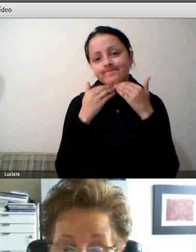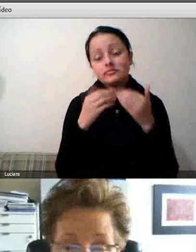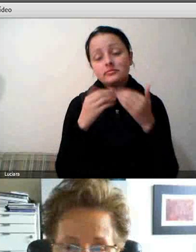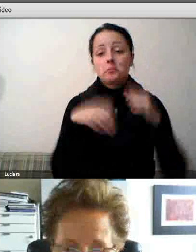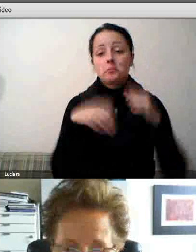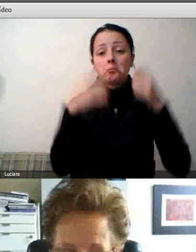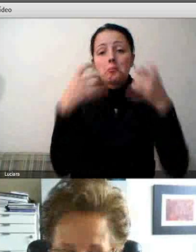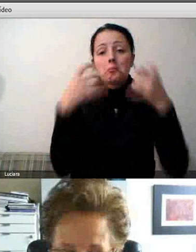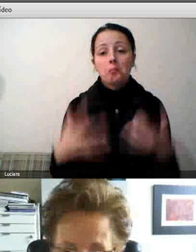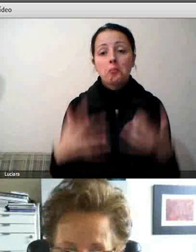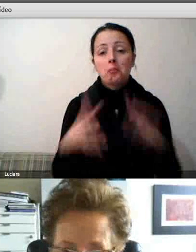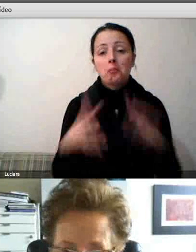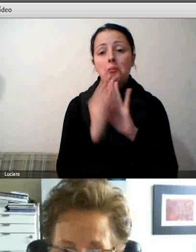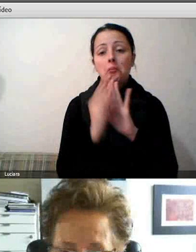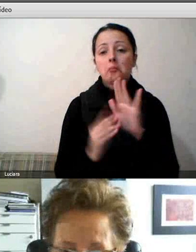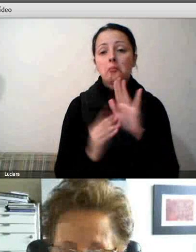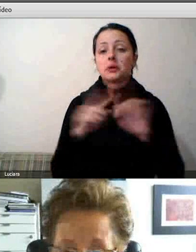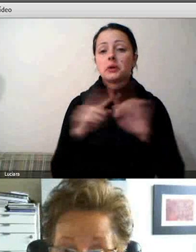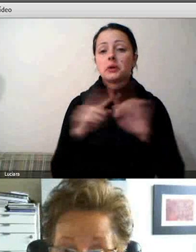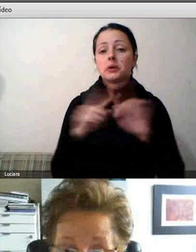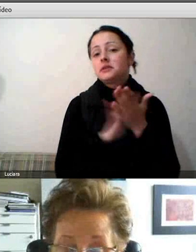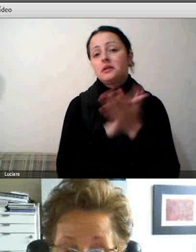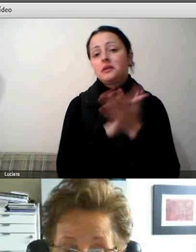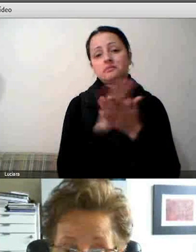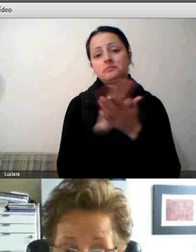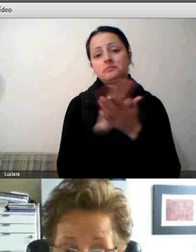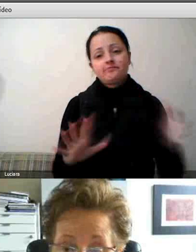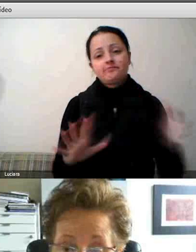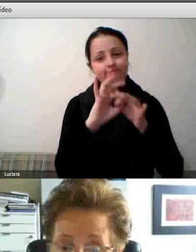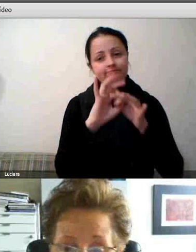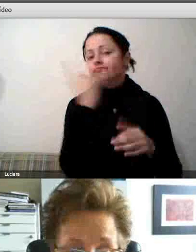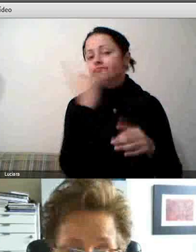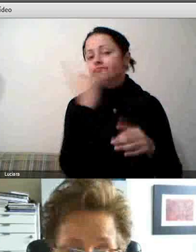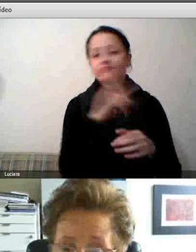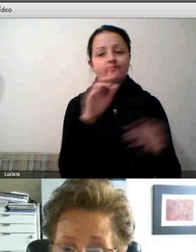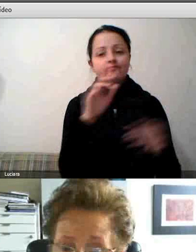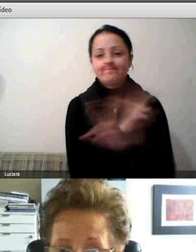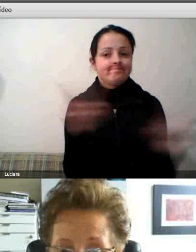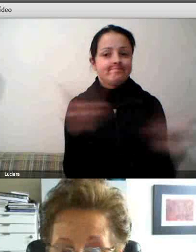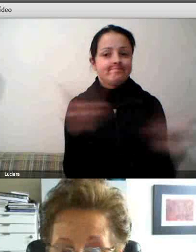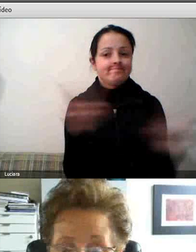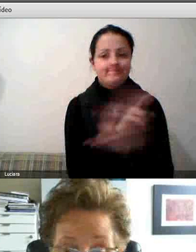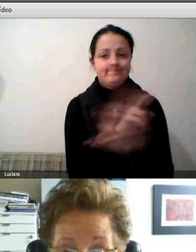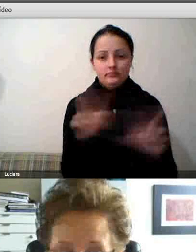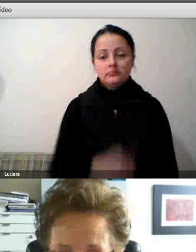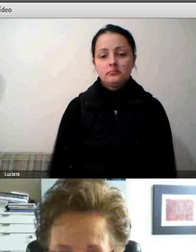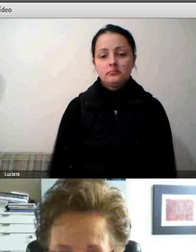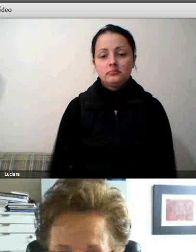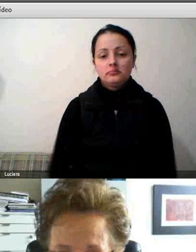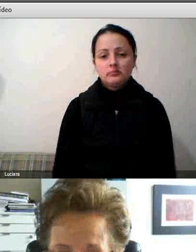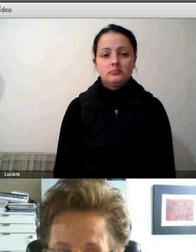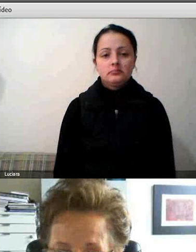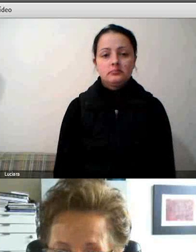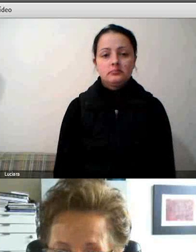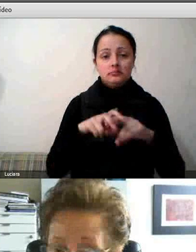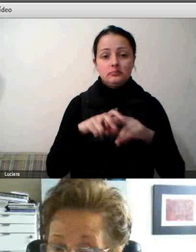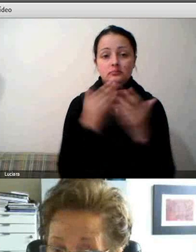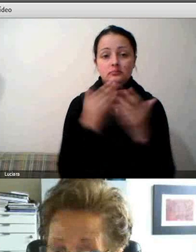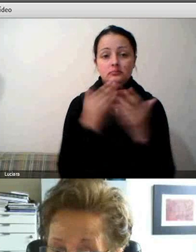um sistema de subconceitos, todo conteúdo tem a ver com o outro. Só